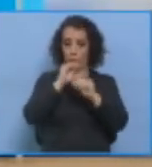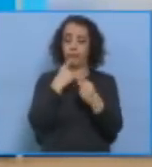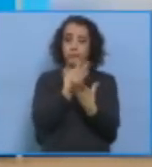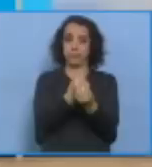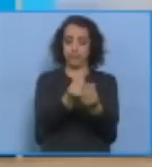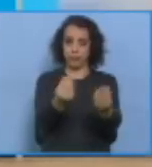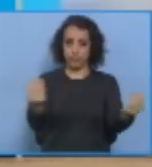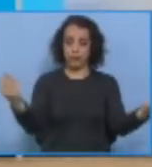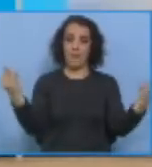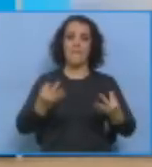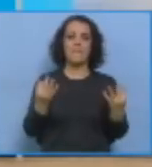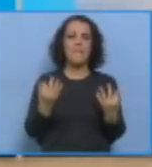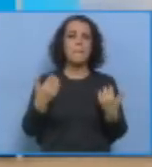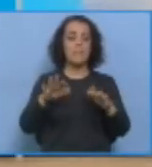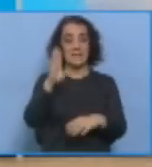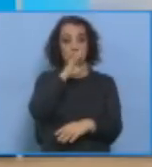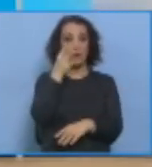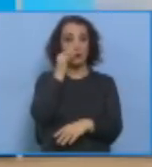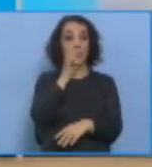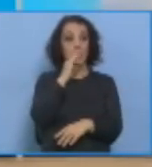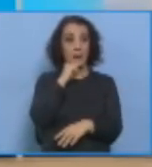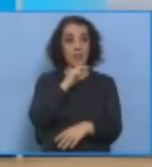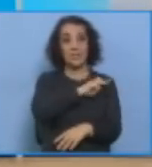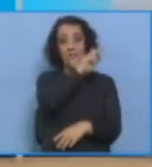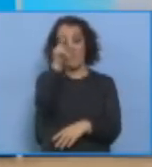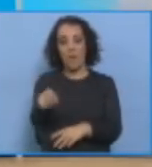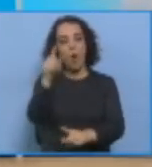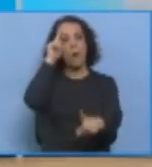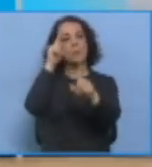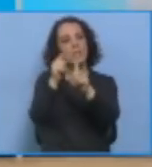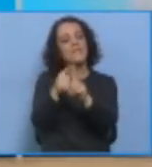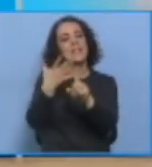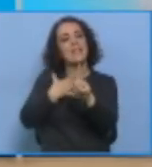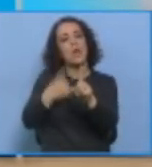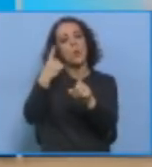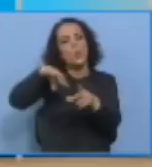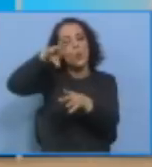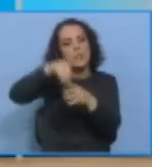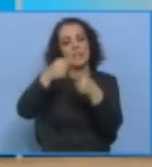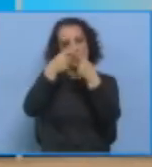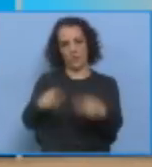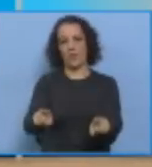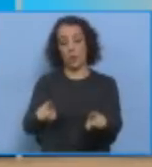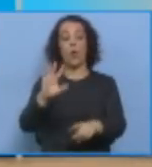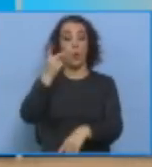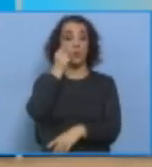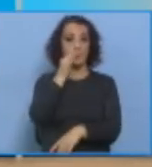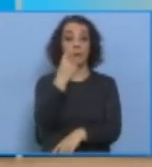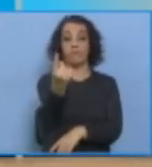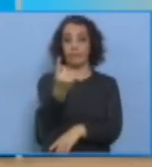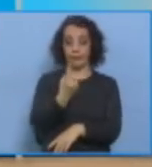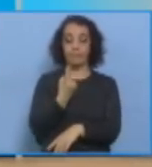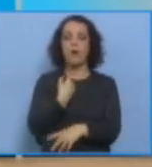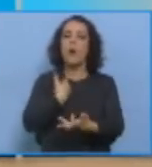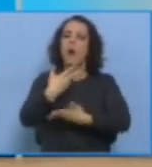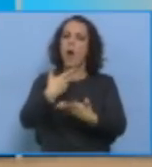efetivamente está... Agora, se os pais procuram, é porque procuram ali, de facto, algum contexto de diferenciação. E nós, na conversa com os pais, nós fizemos um estudo,